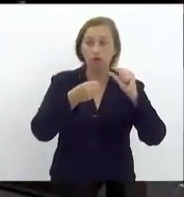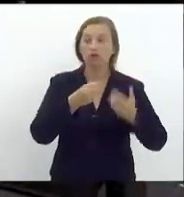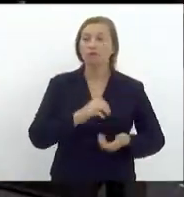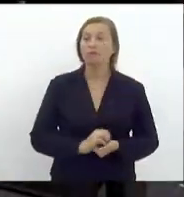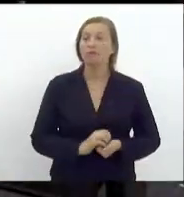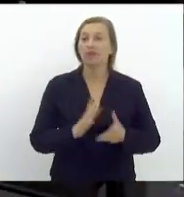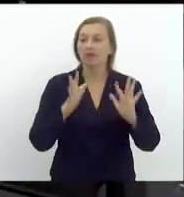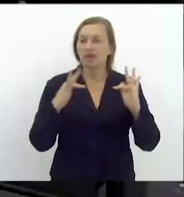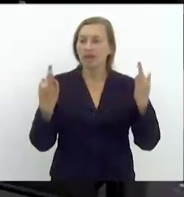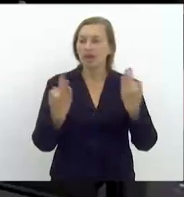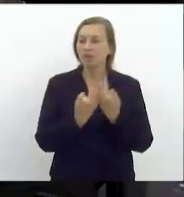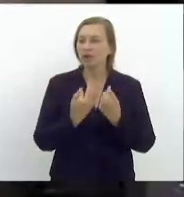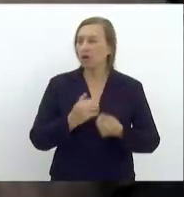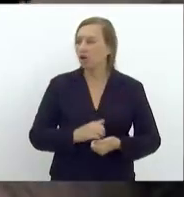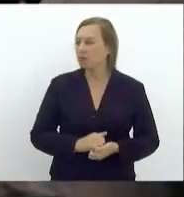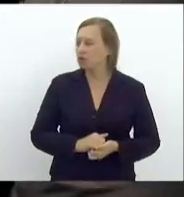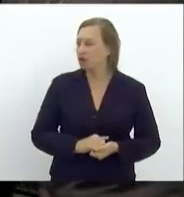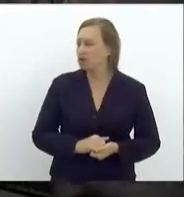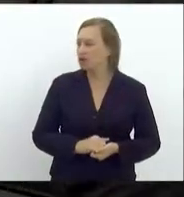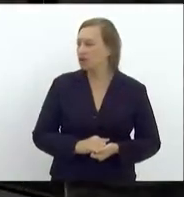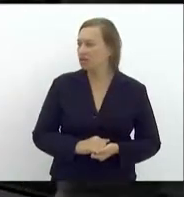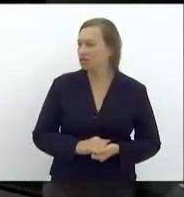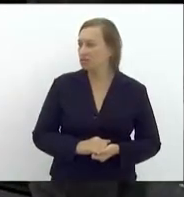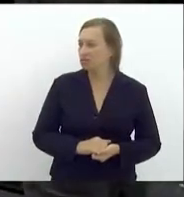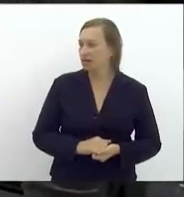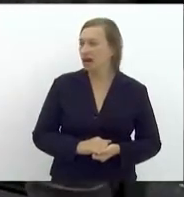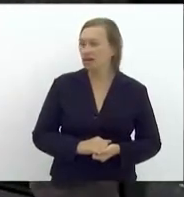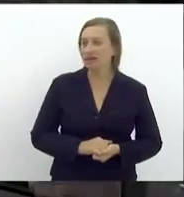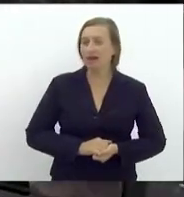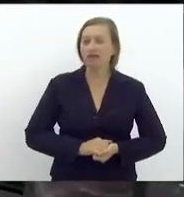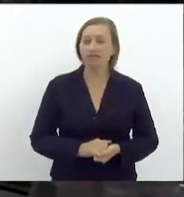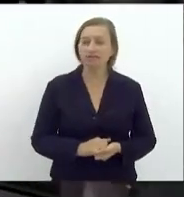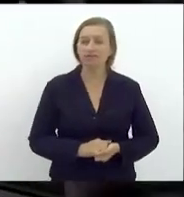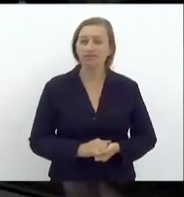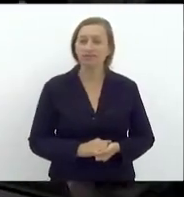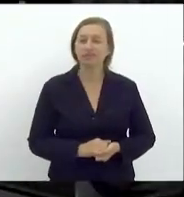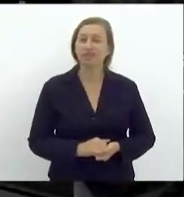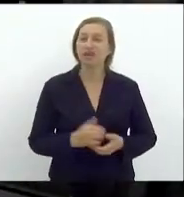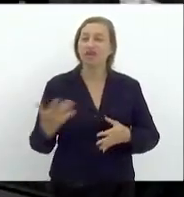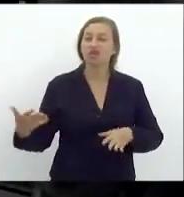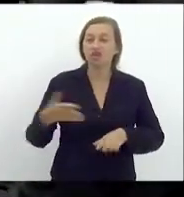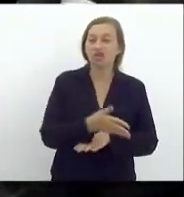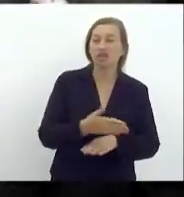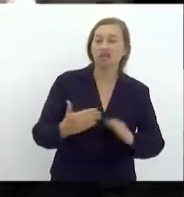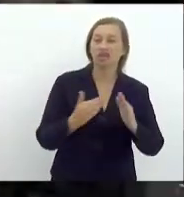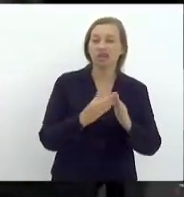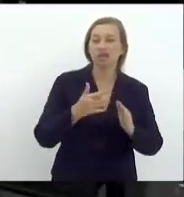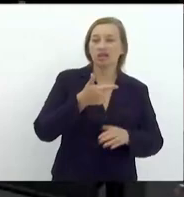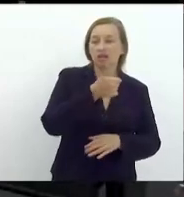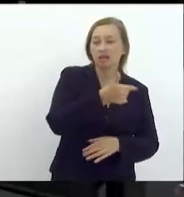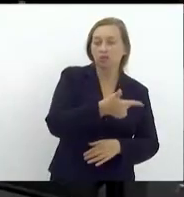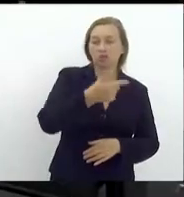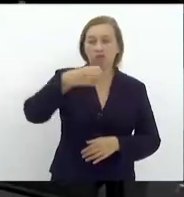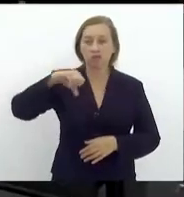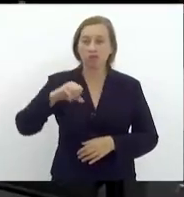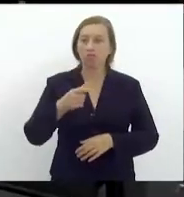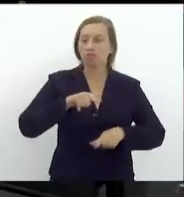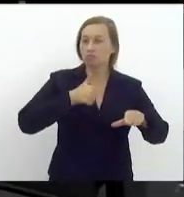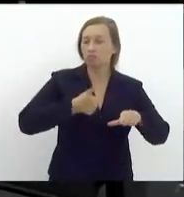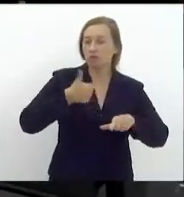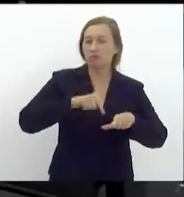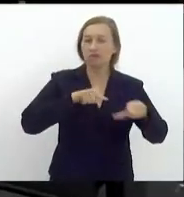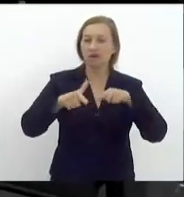é isso família tô muito feliz mesmo de estar aqui cheguei nessa casa em 2019 no meu primeiro mandato e